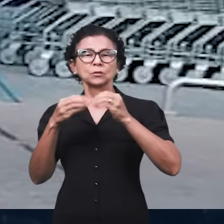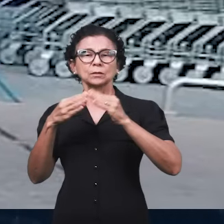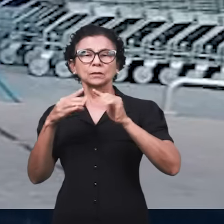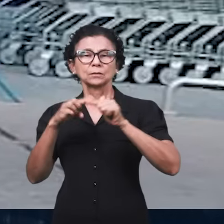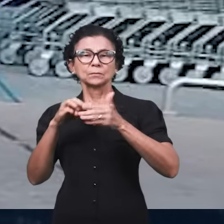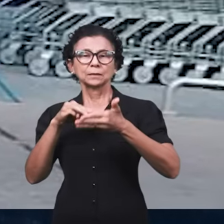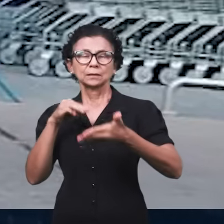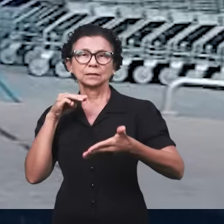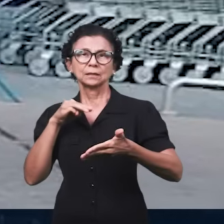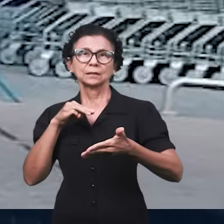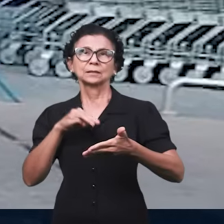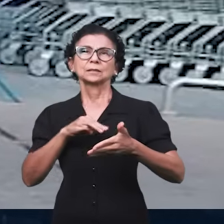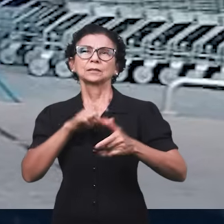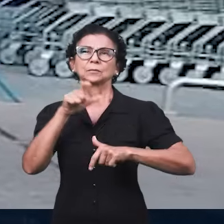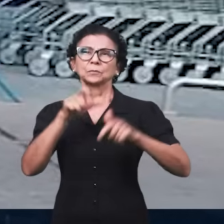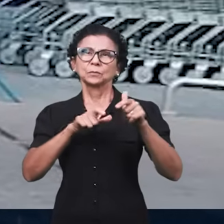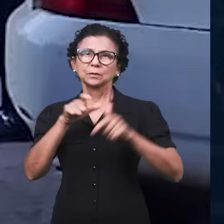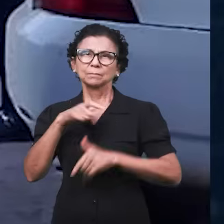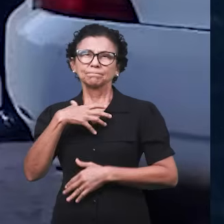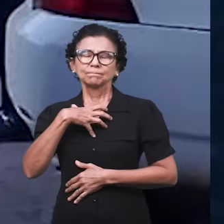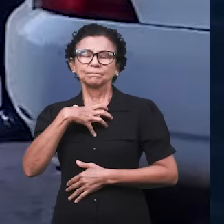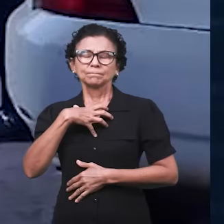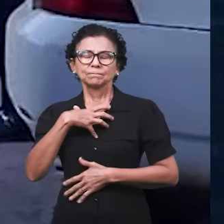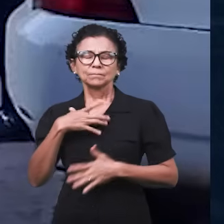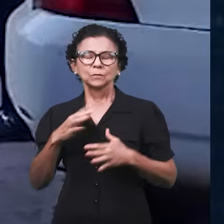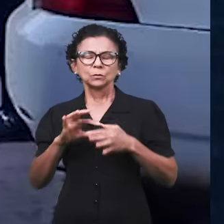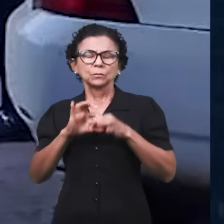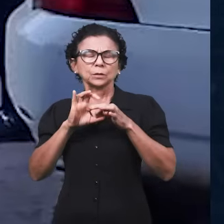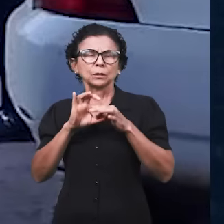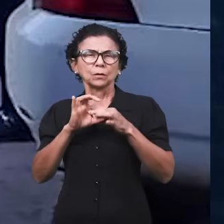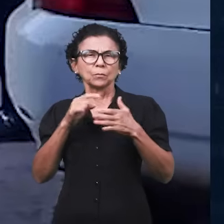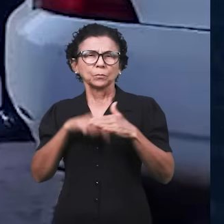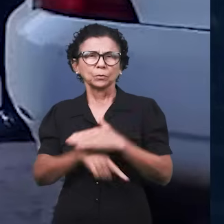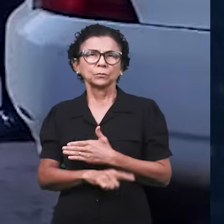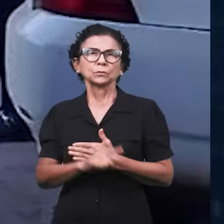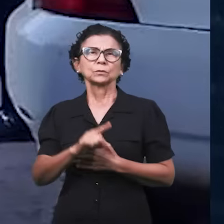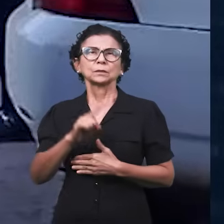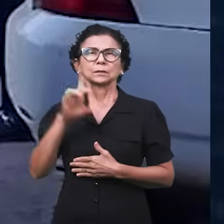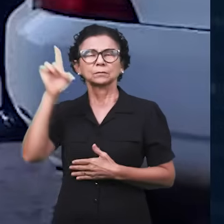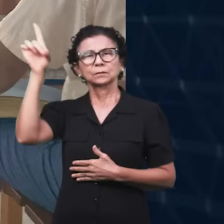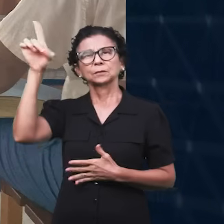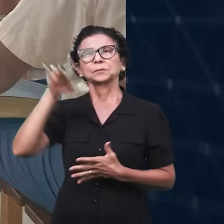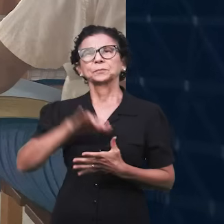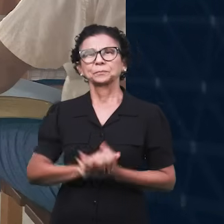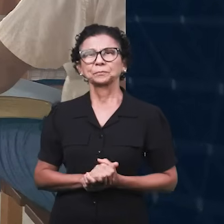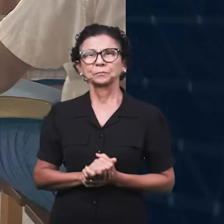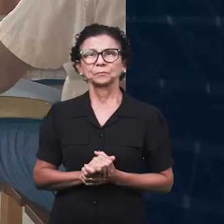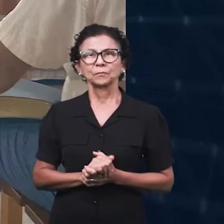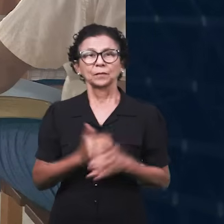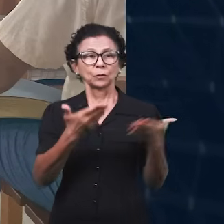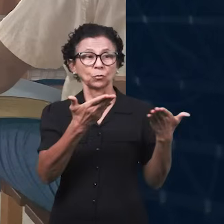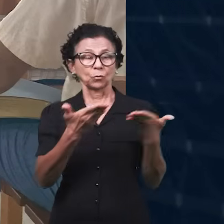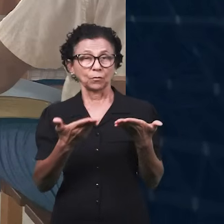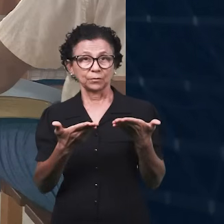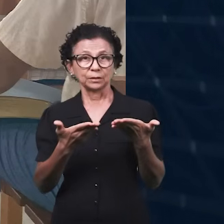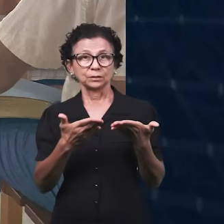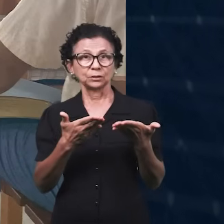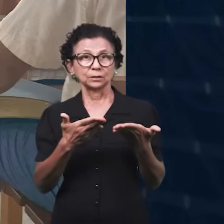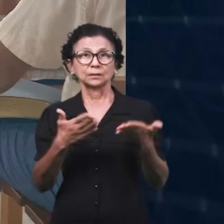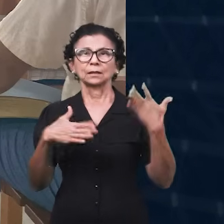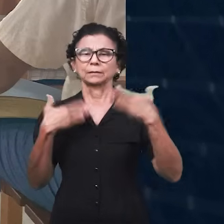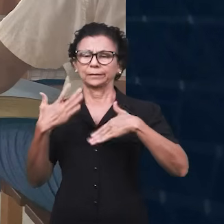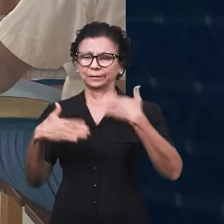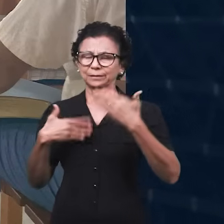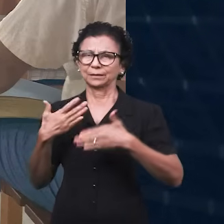vidas foram tocadas, quebrantadas e receberam com alegria cada convite. As igrejas do Santiago do Chile